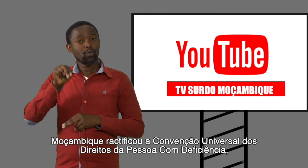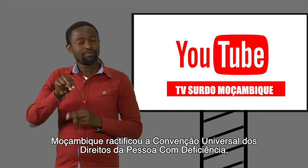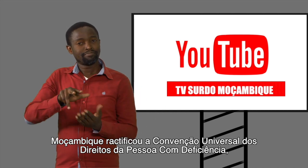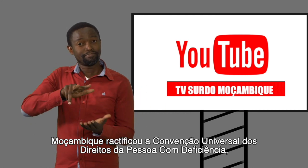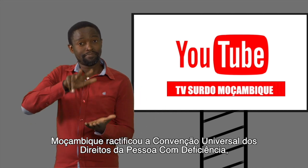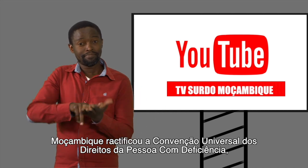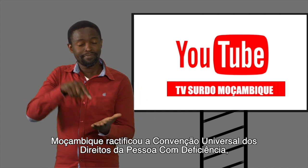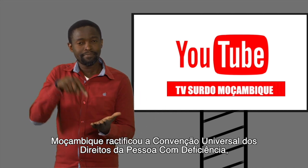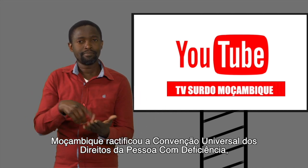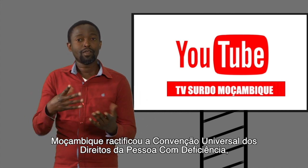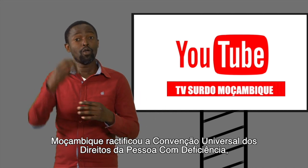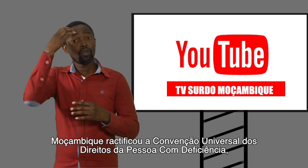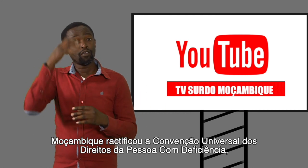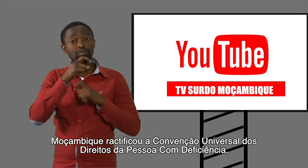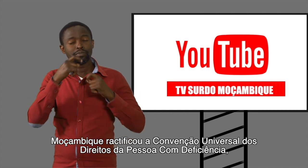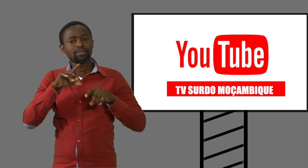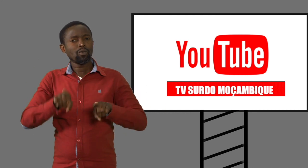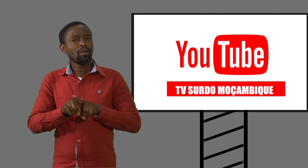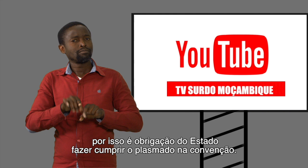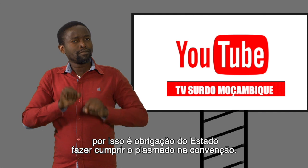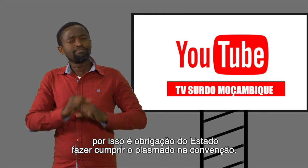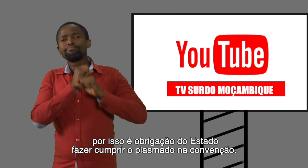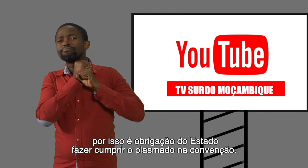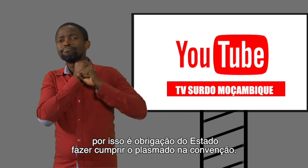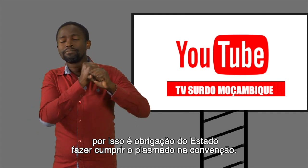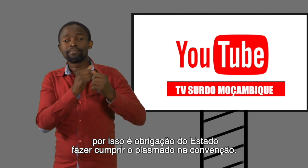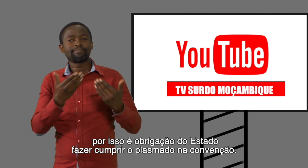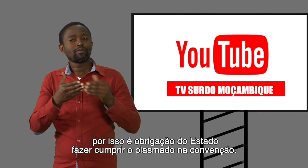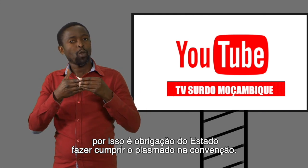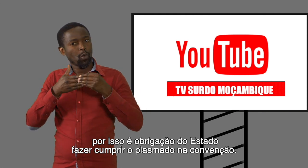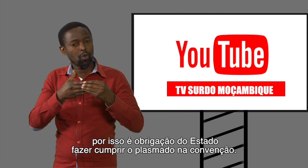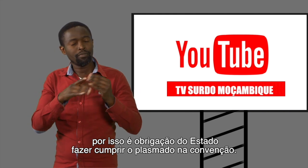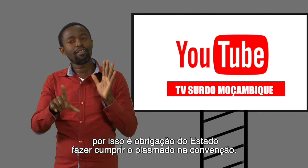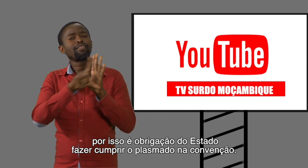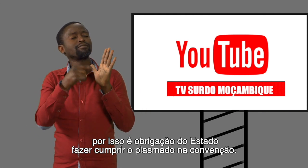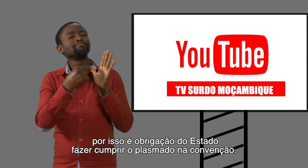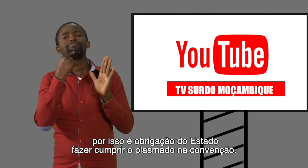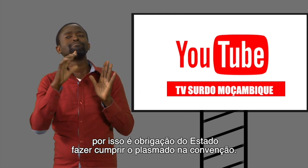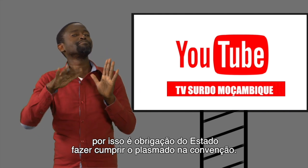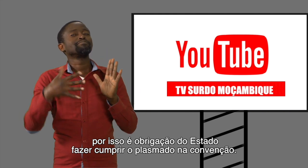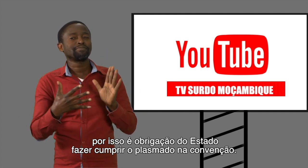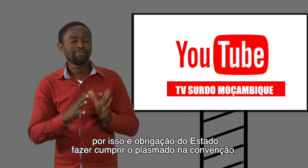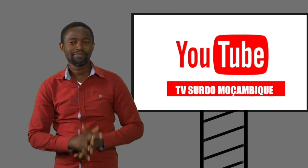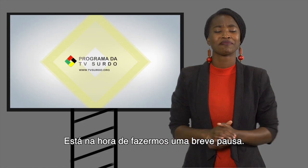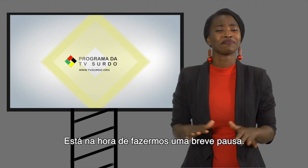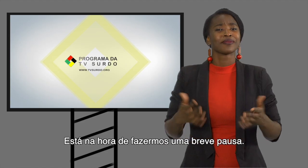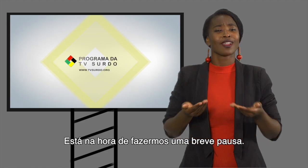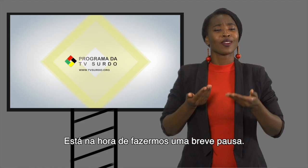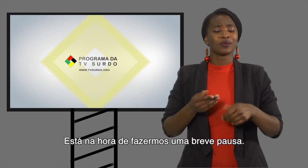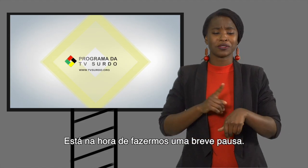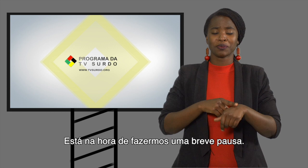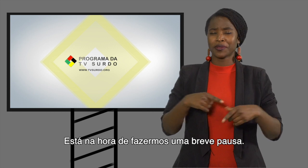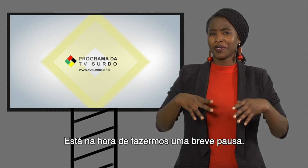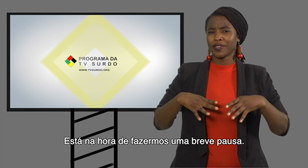dos Direitos da Pessoa com Deficiência, por isso é obrigação do Estado fazer cumprir o plasmado na Convenção.